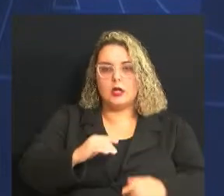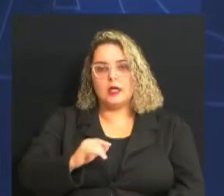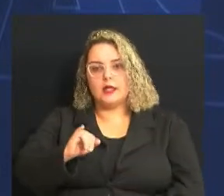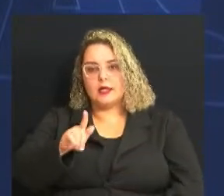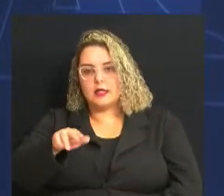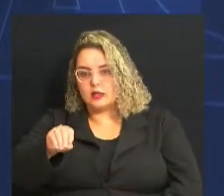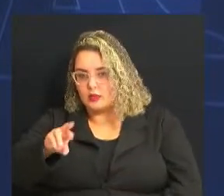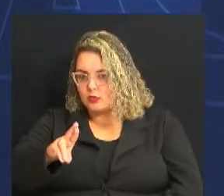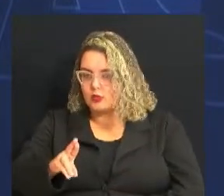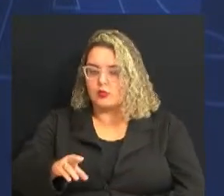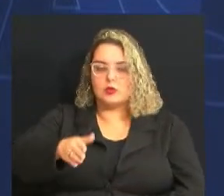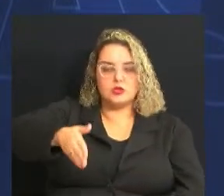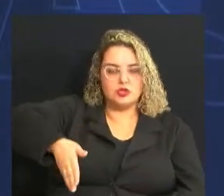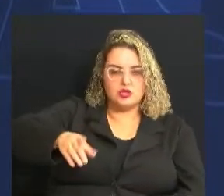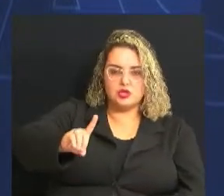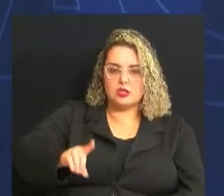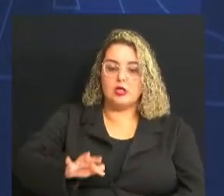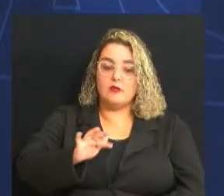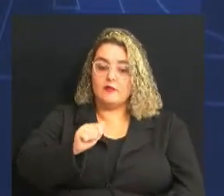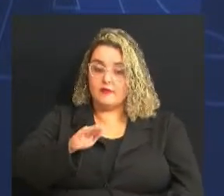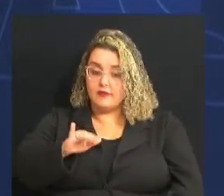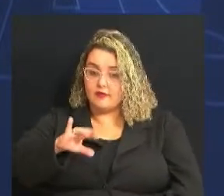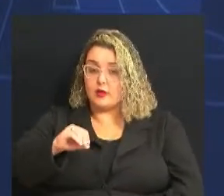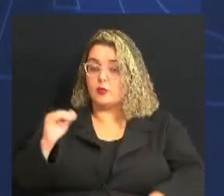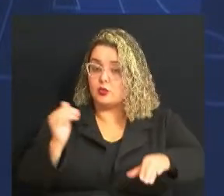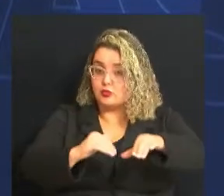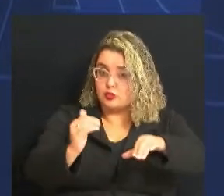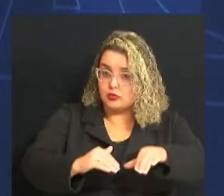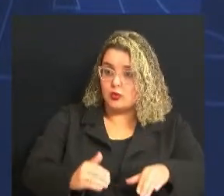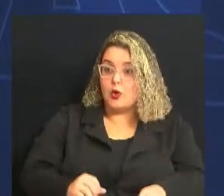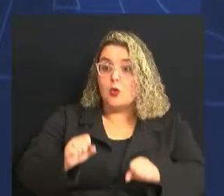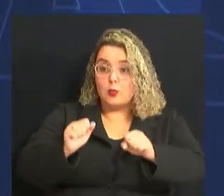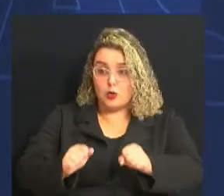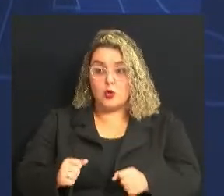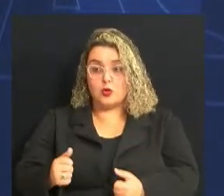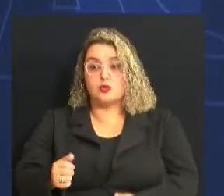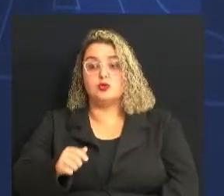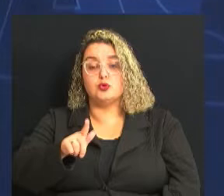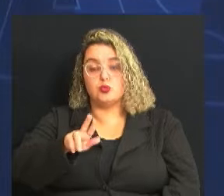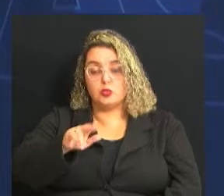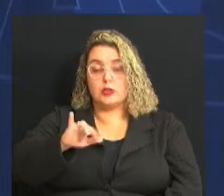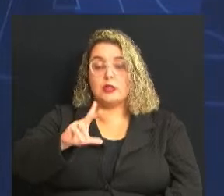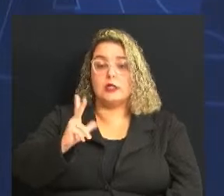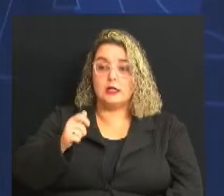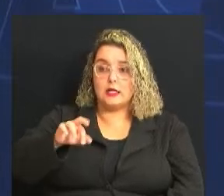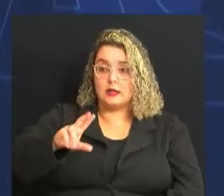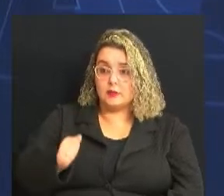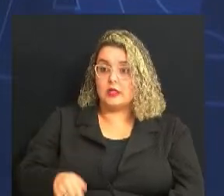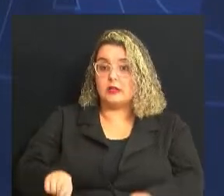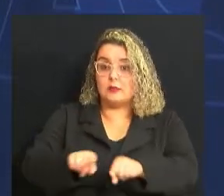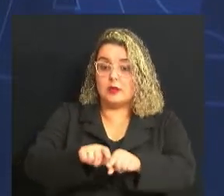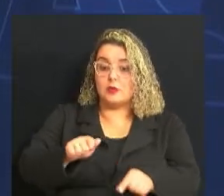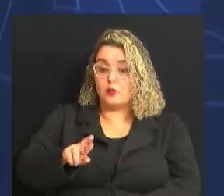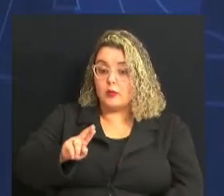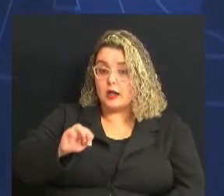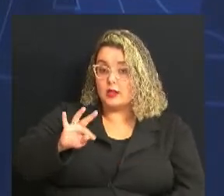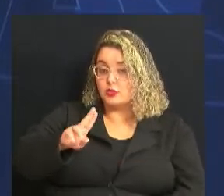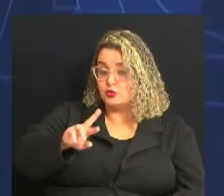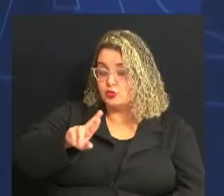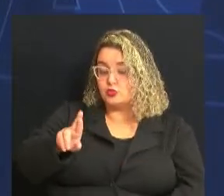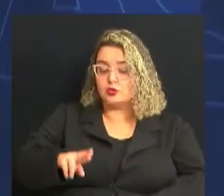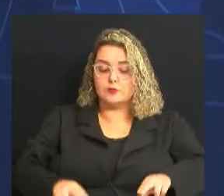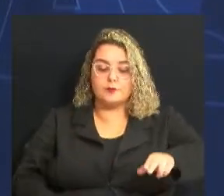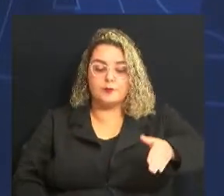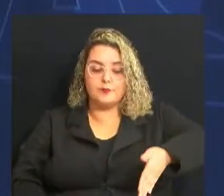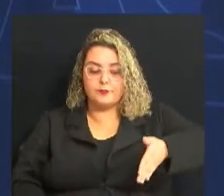direita, Fábio Sanches é um zagueiro, deve jogar o Guilherme ao lado dele e o Arthur na lateral esquerda. Meio campo da Ponte